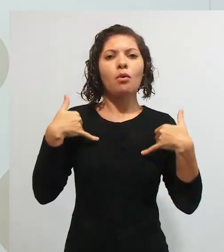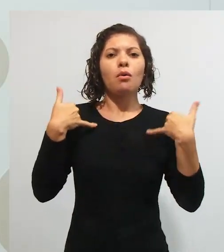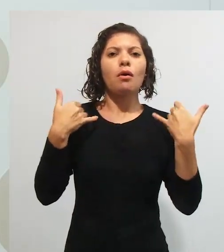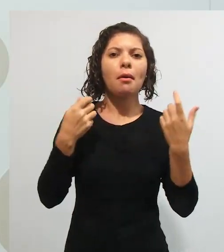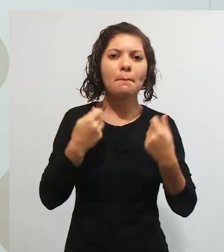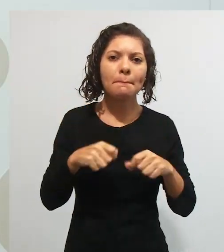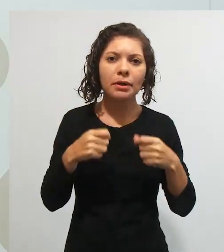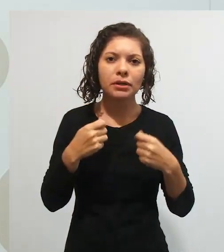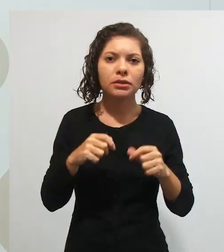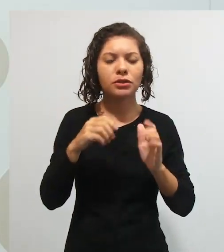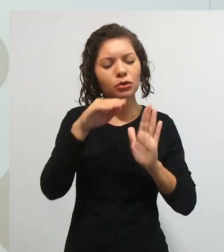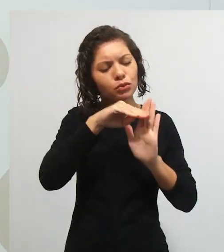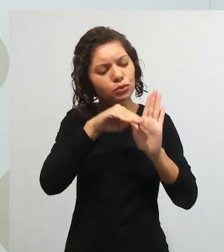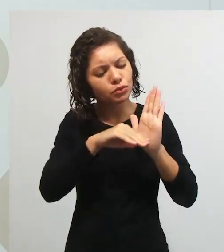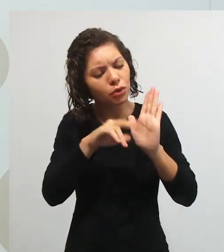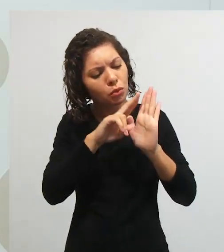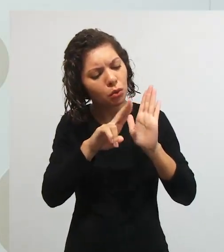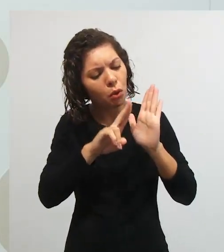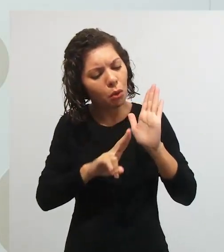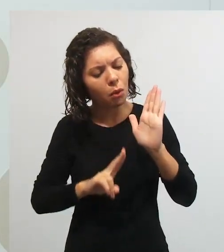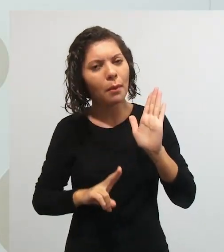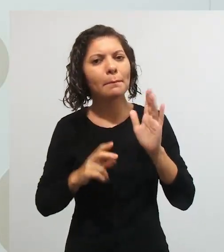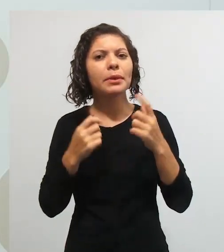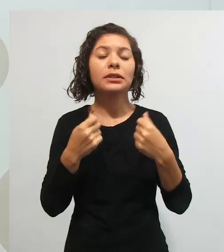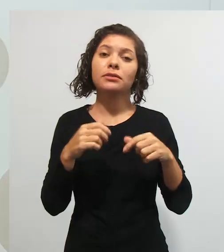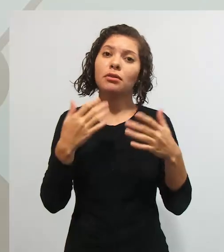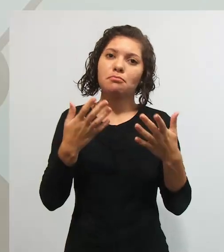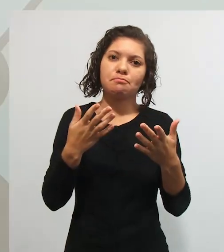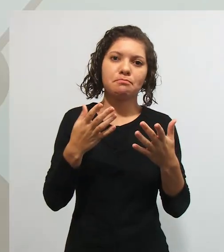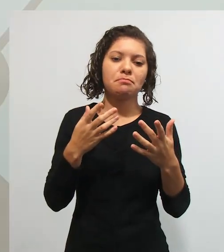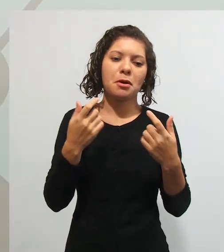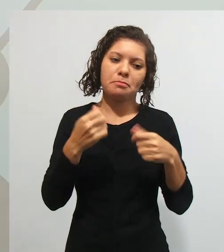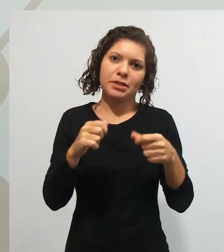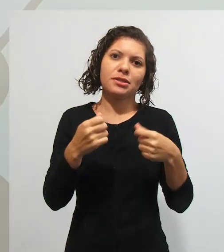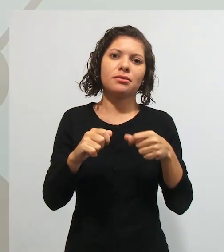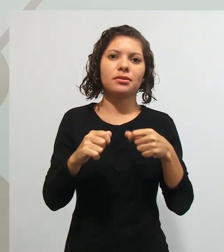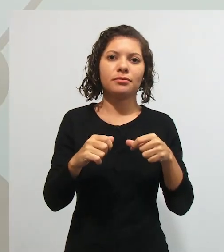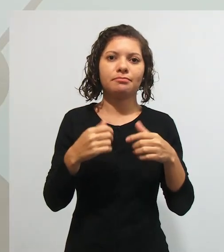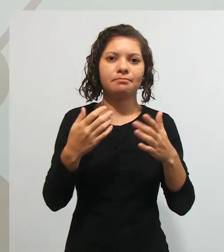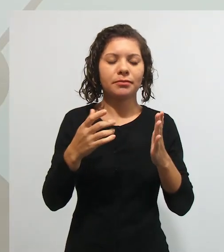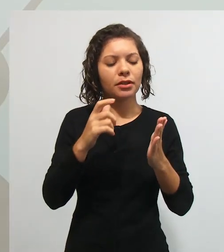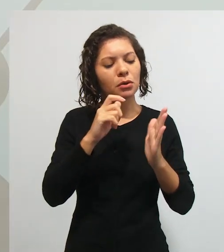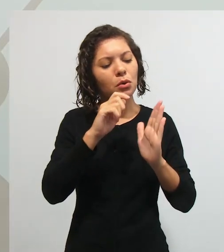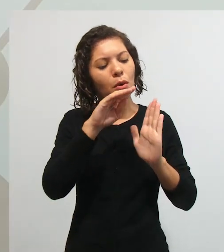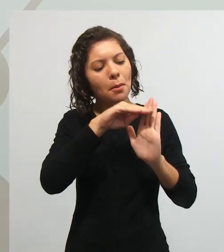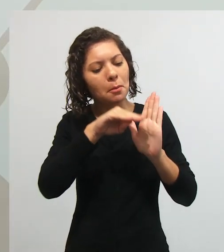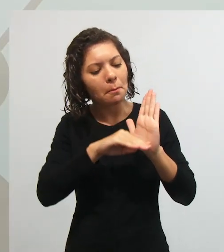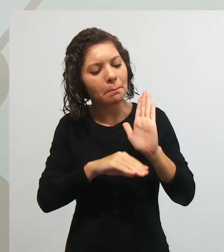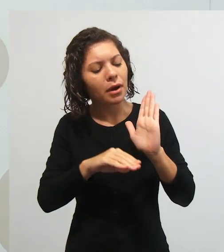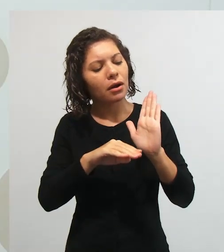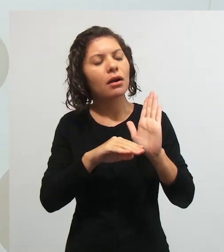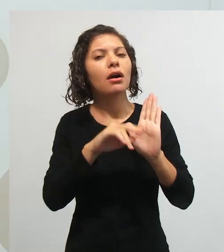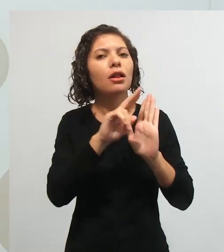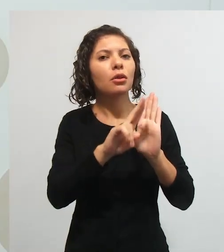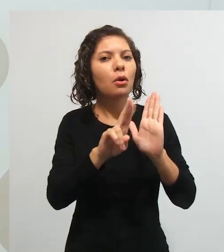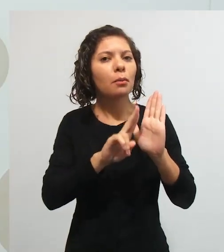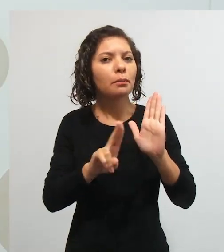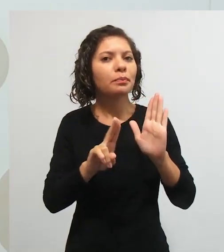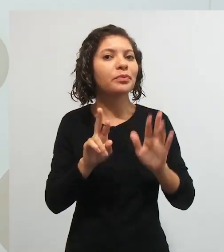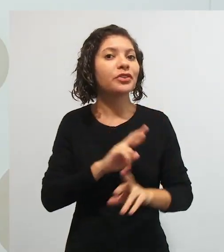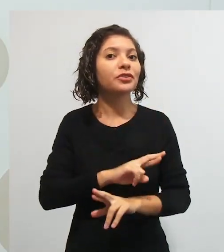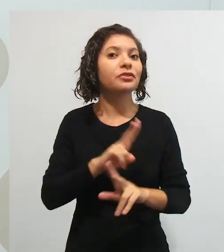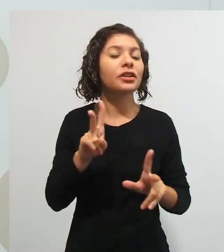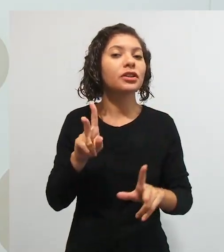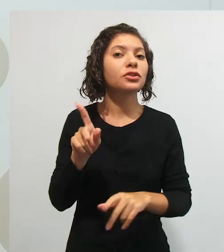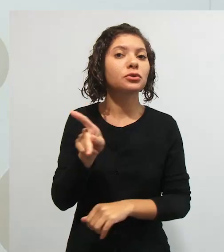eu preciso fazer uma lista de convidados. Veja, surgiu a necessidade. Exatamente. Então eu vou fazer aquela lista, diferentemente do professor. Ah, então